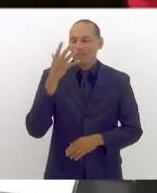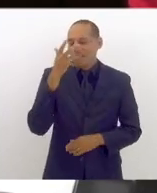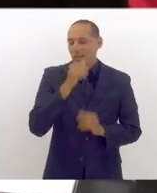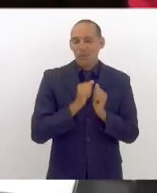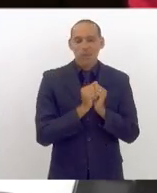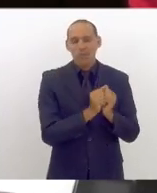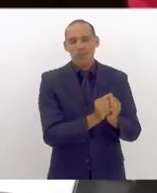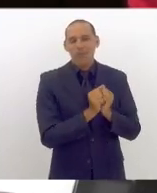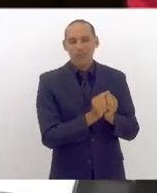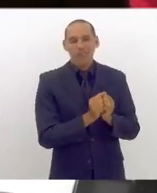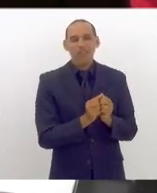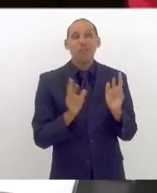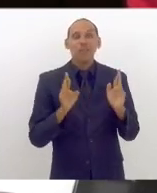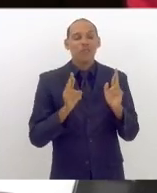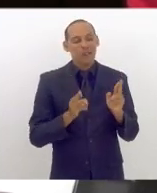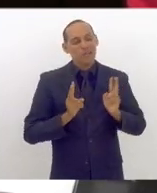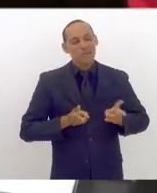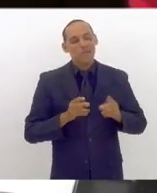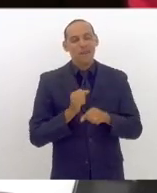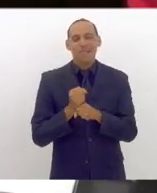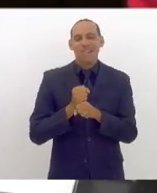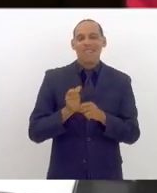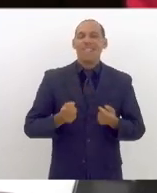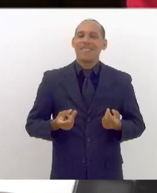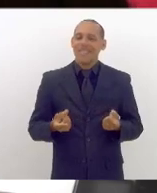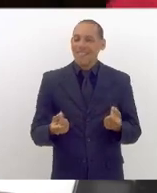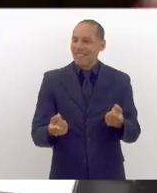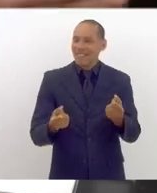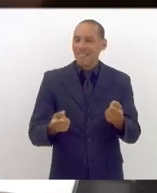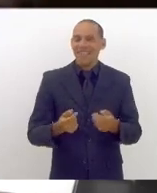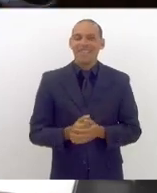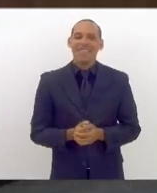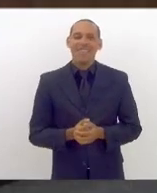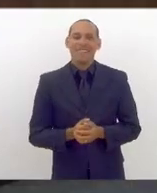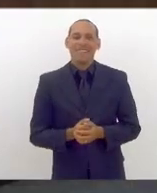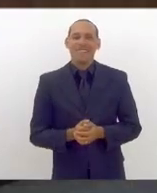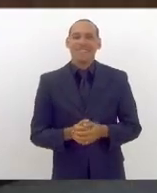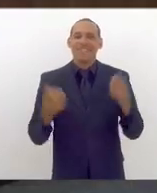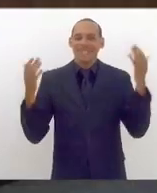juntos espero que ela continue por muitos anos ainda não é isso aí galinha